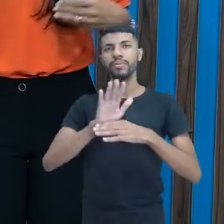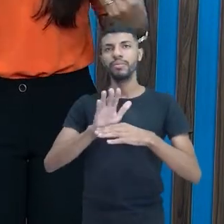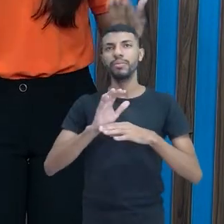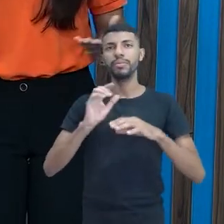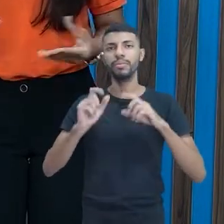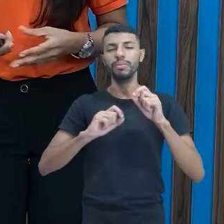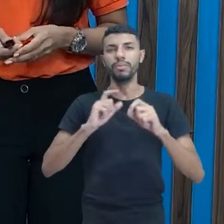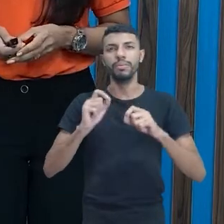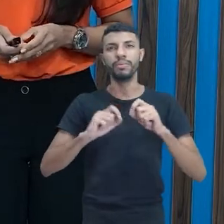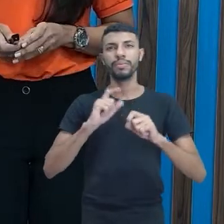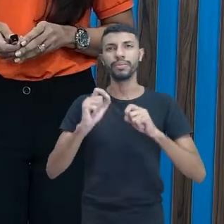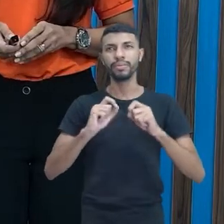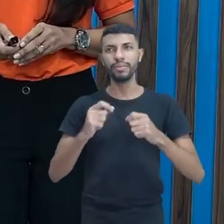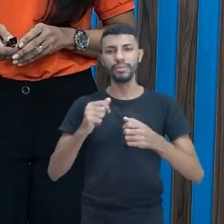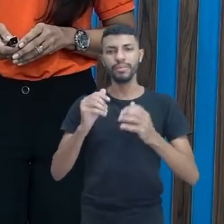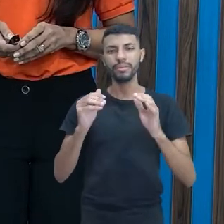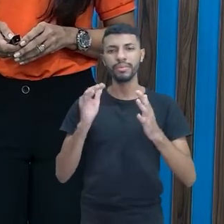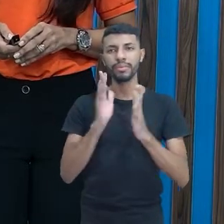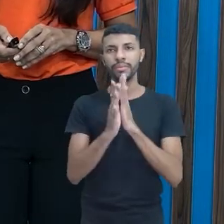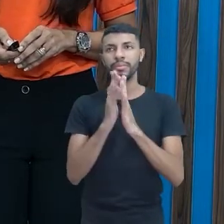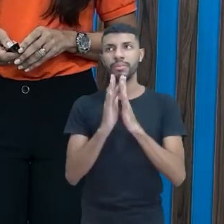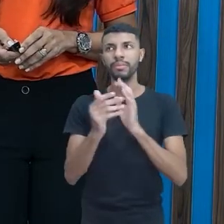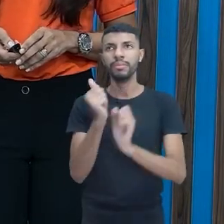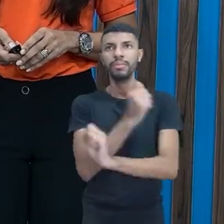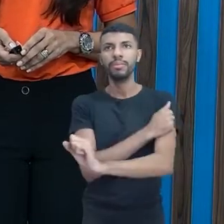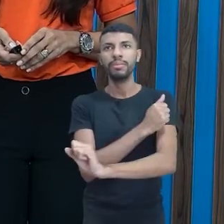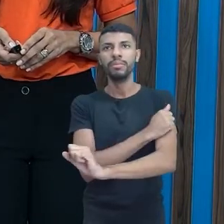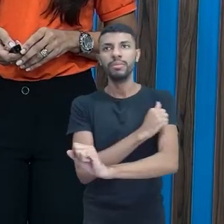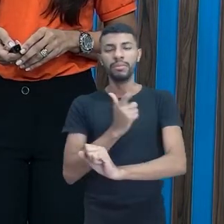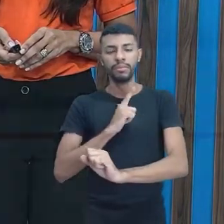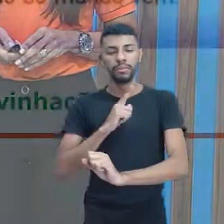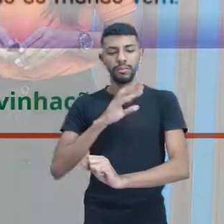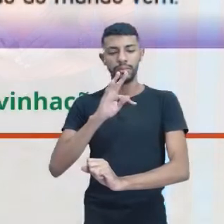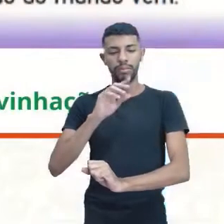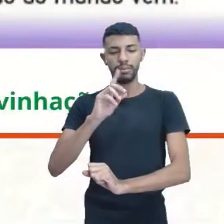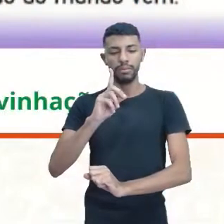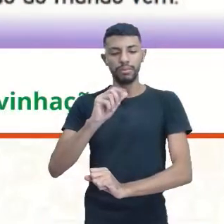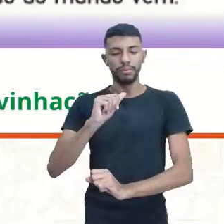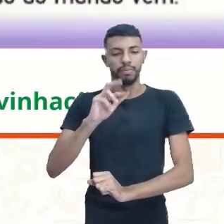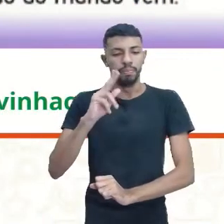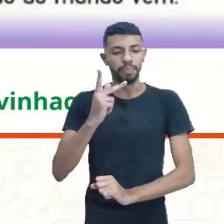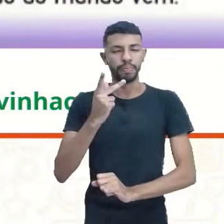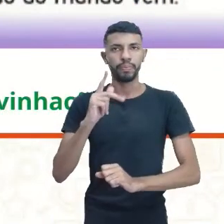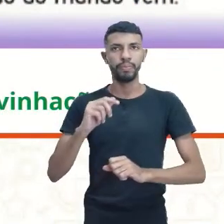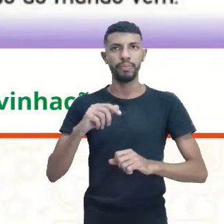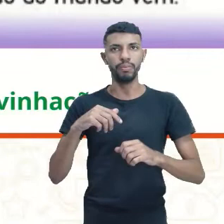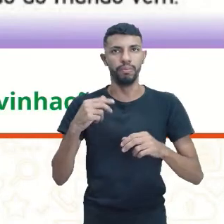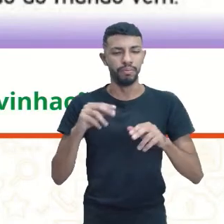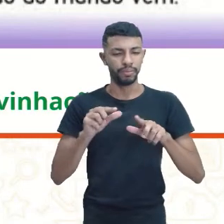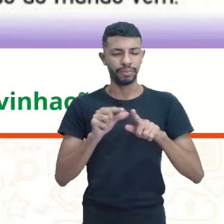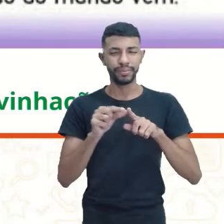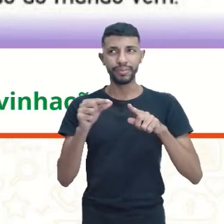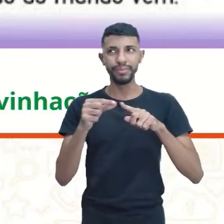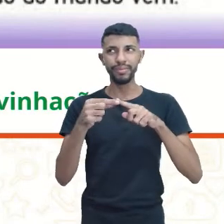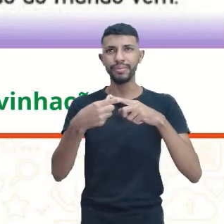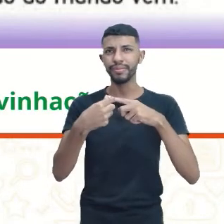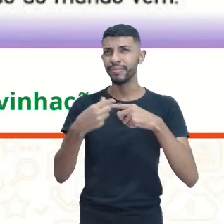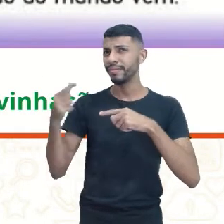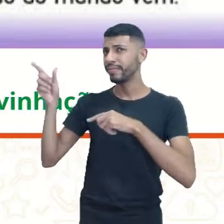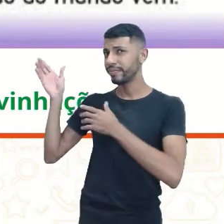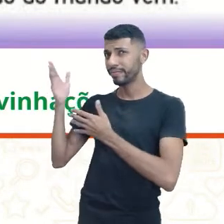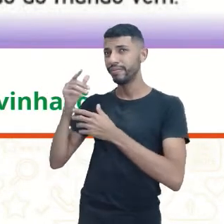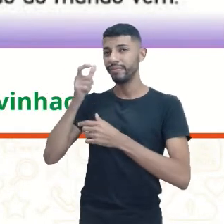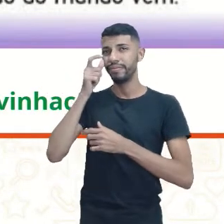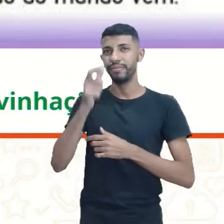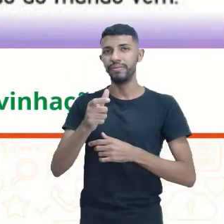dinâmica do estudante com TDAH. Então, Quebra-cabeça é muito interessante, que a